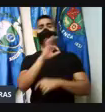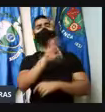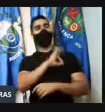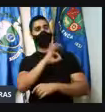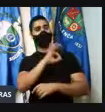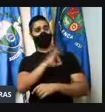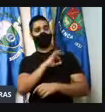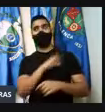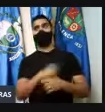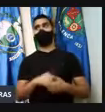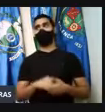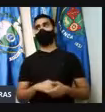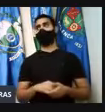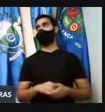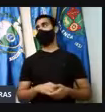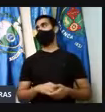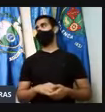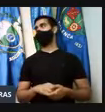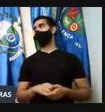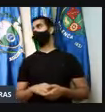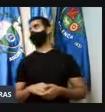e à Polícia Militar. Obrigado, presidente.